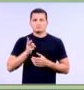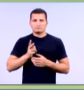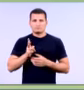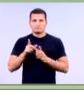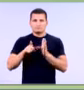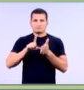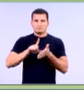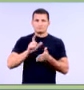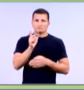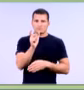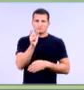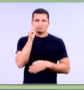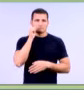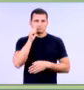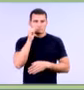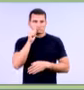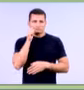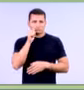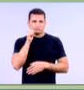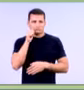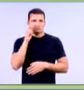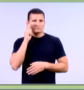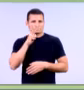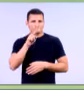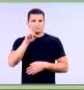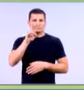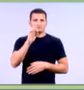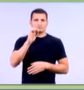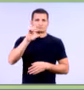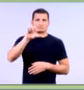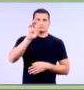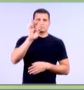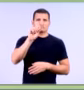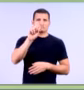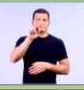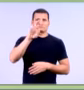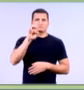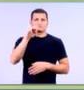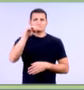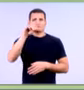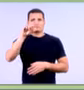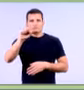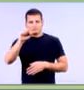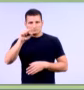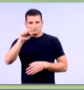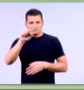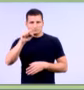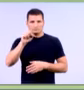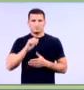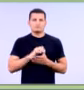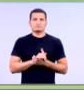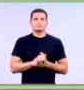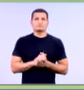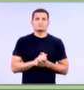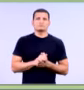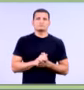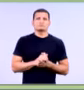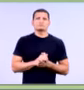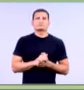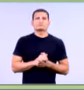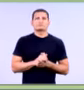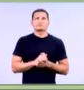antes de palavras femininas, vejo aqui, voltaremos à cidade. Nas locuções adverbiais, prepositivas